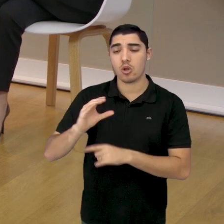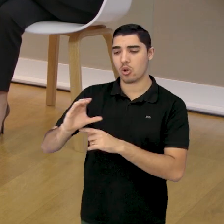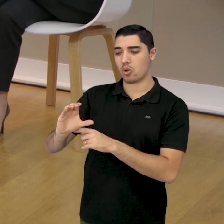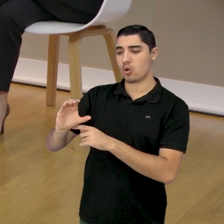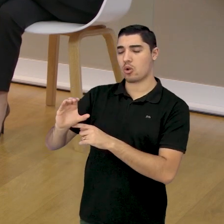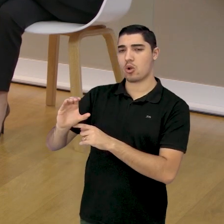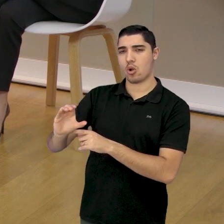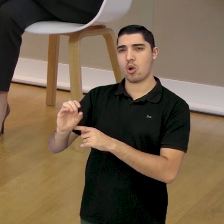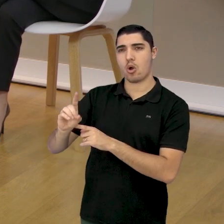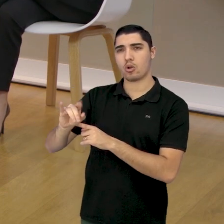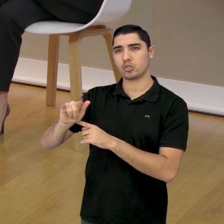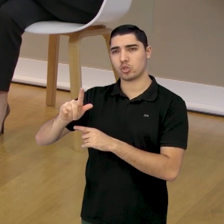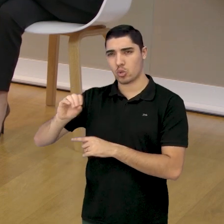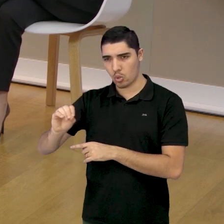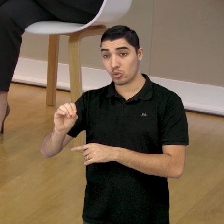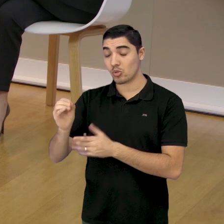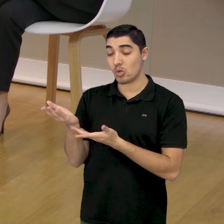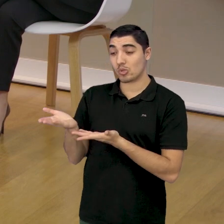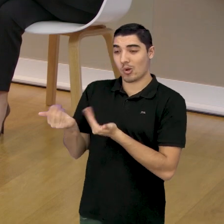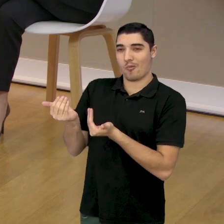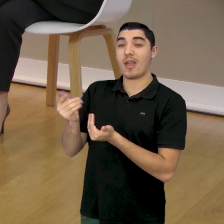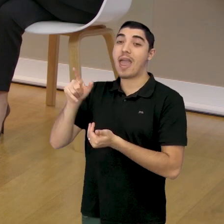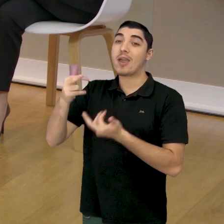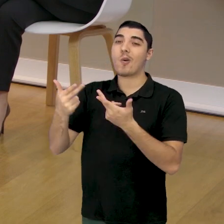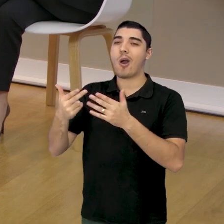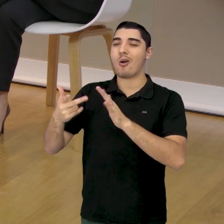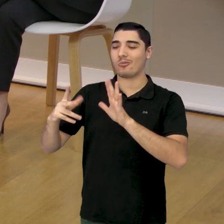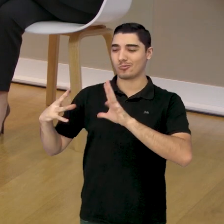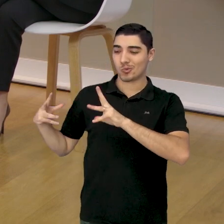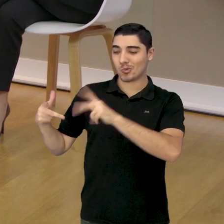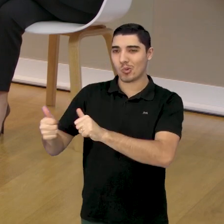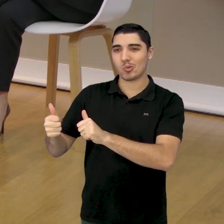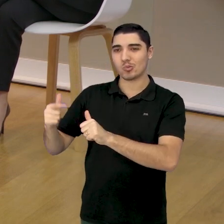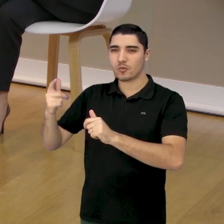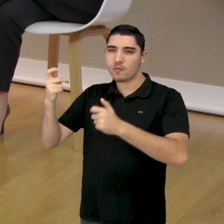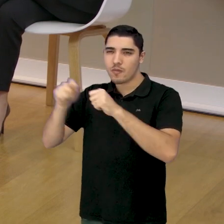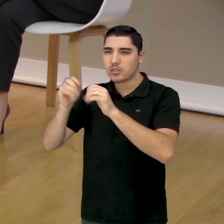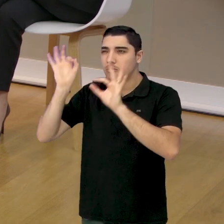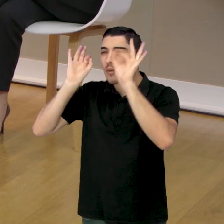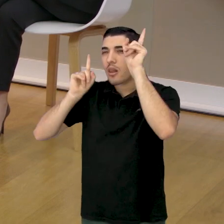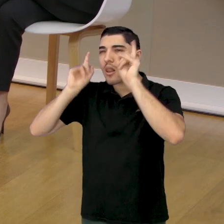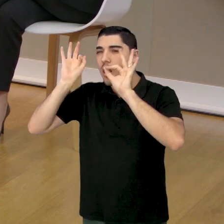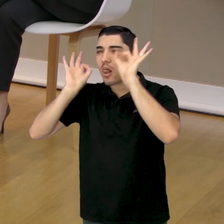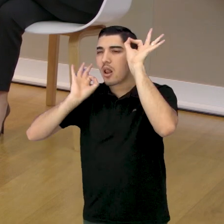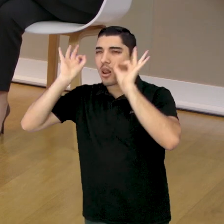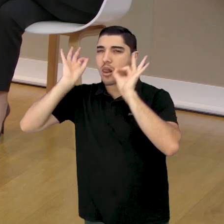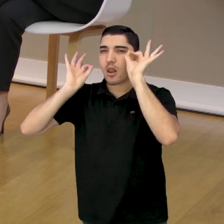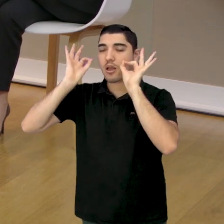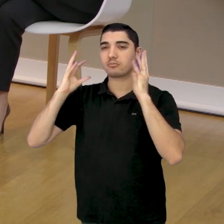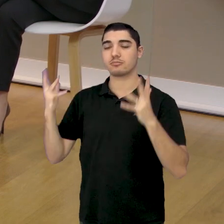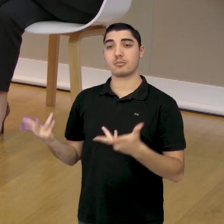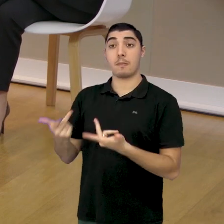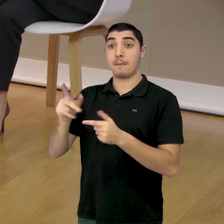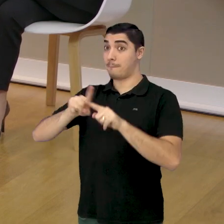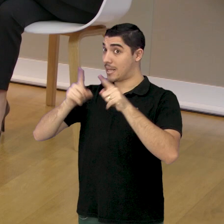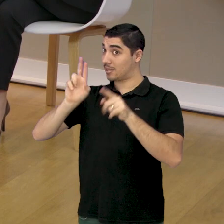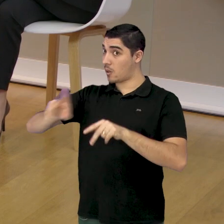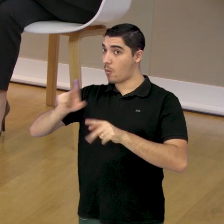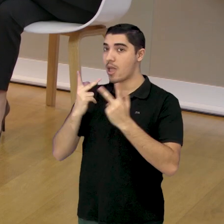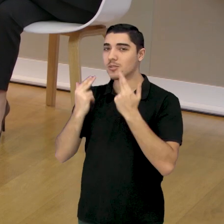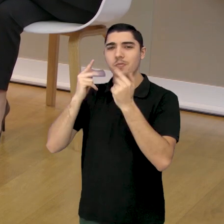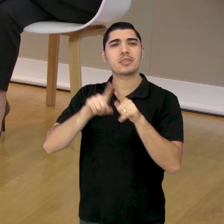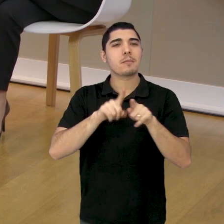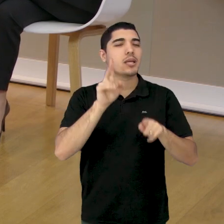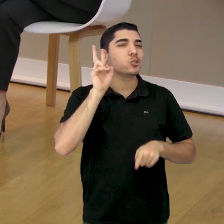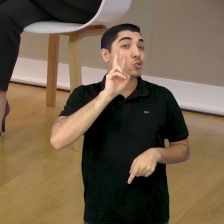chama? Códigos do rejuvenescimento, que é o protocolo completo do lift temporal não cirúrgico. E uma história muito legal que a doutora Bruna